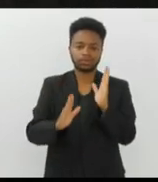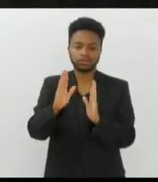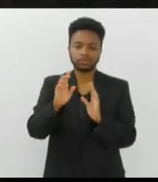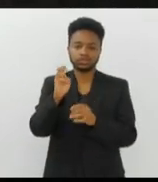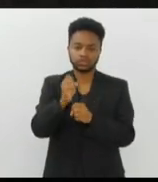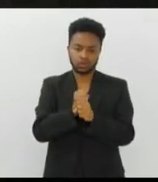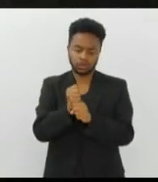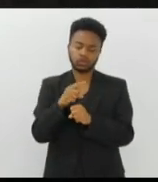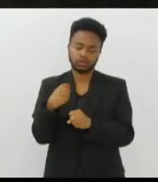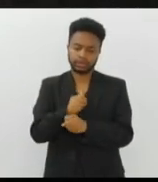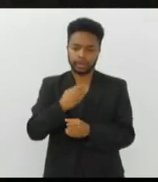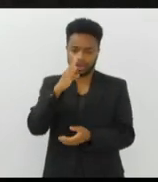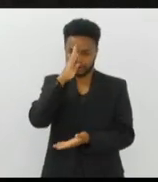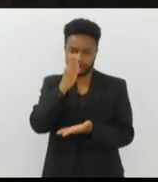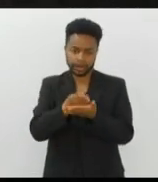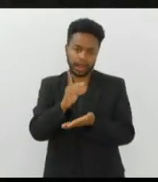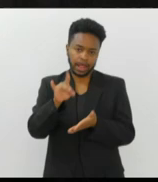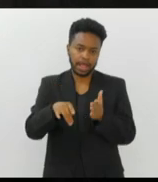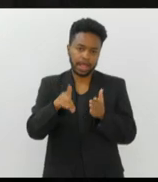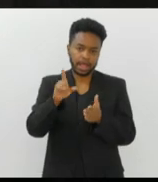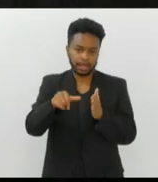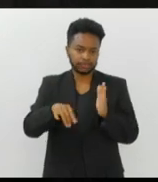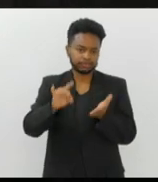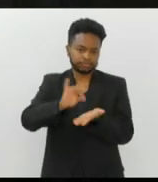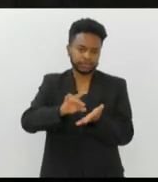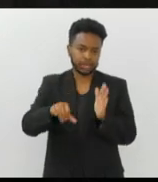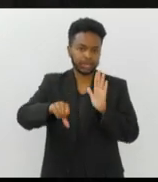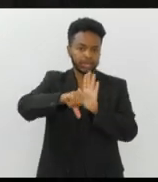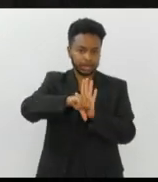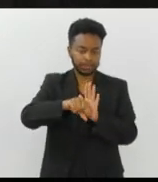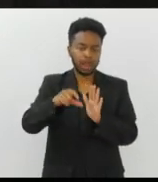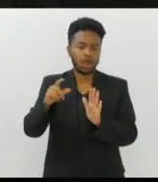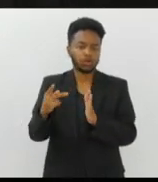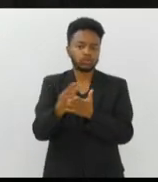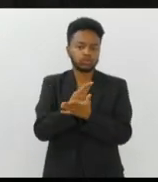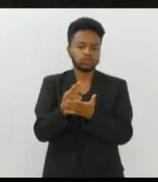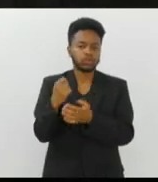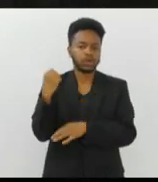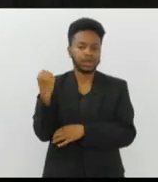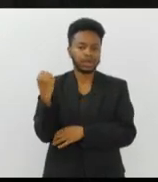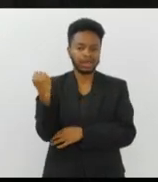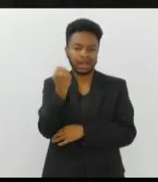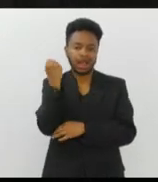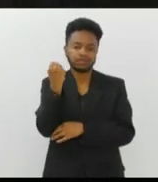maneira criminosa, né, houve um incêndio grave,